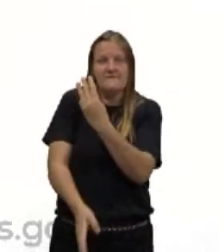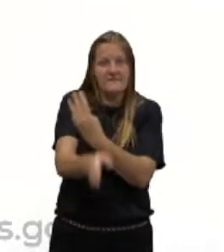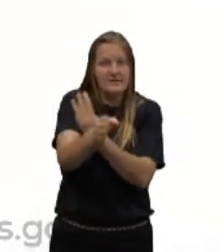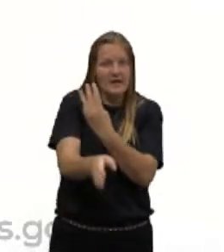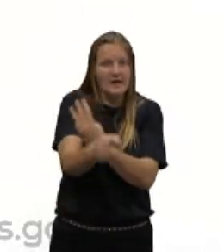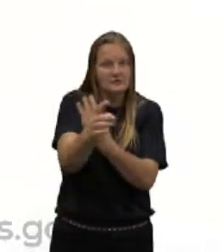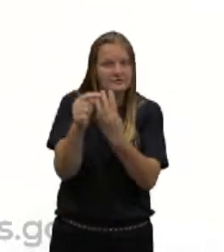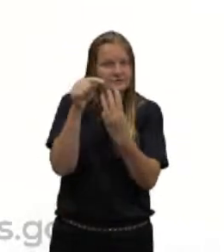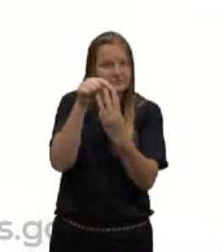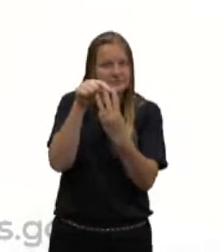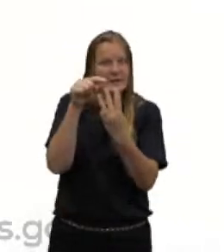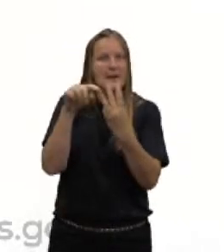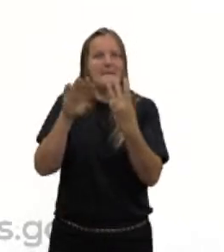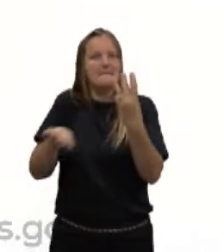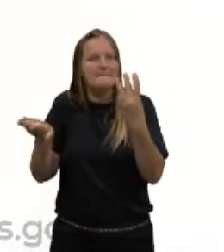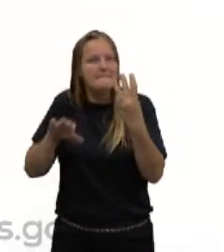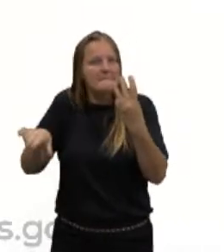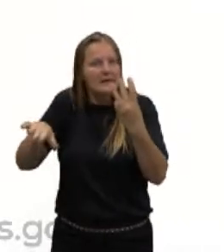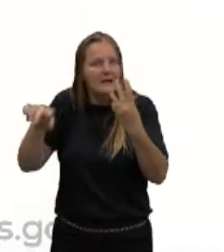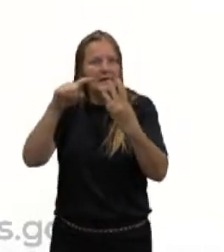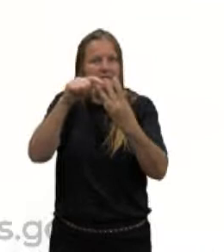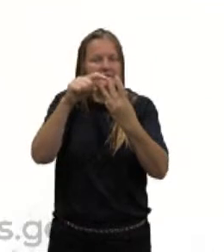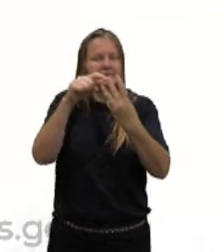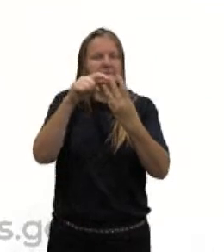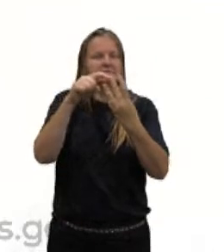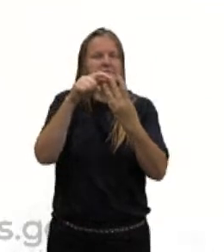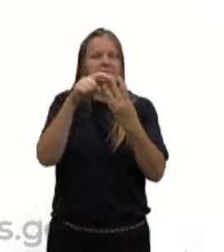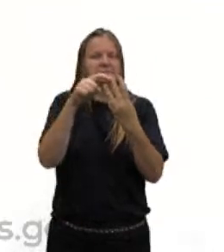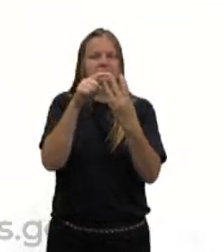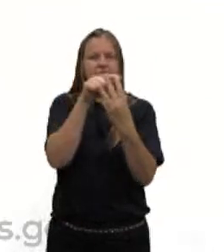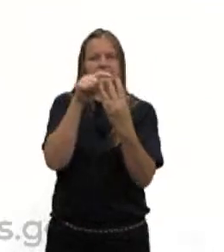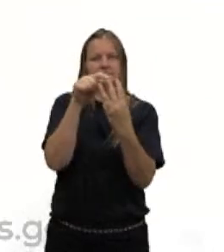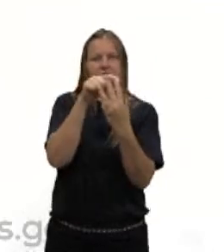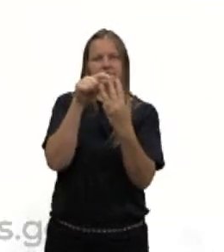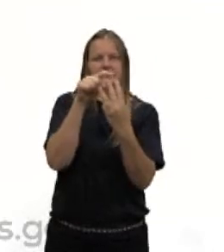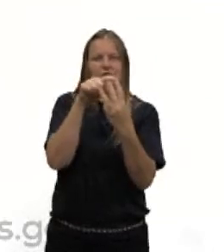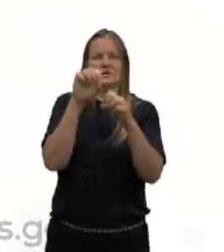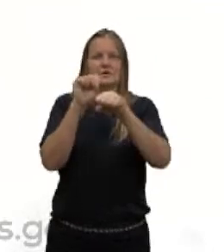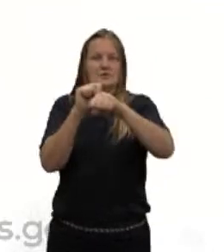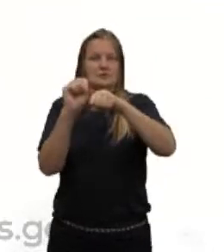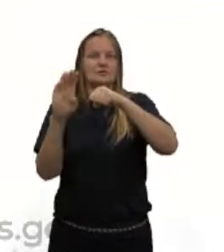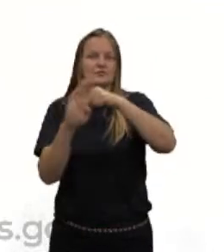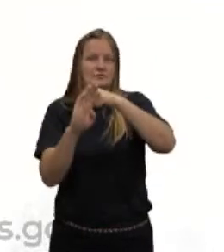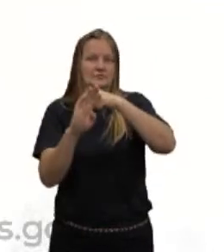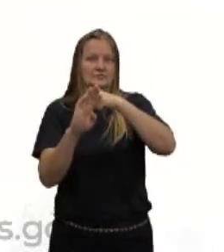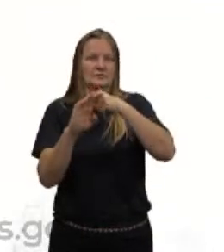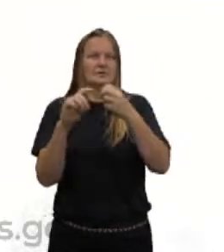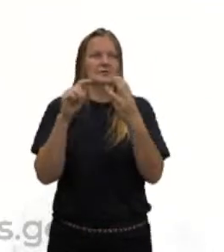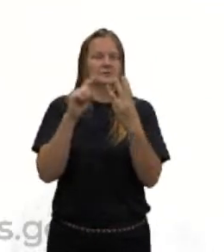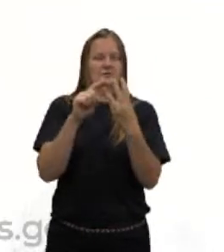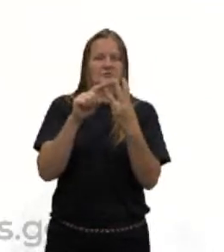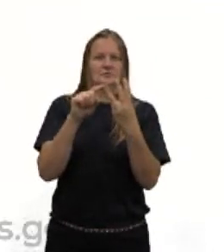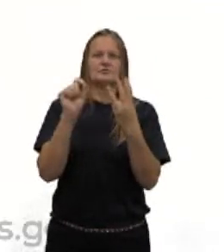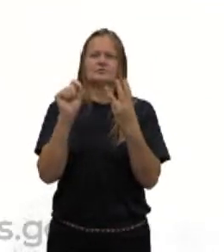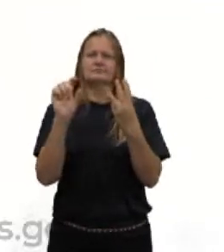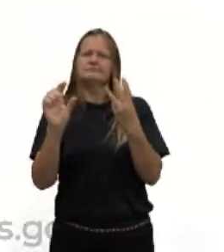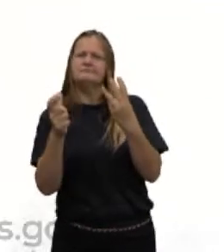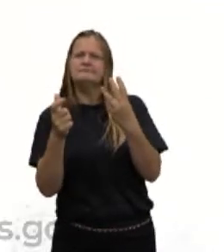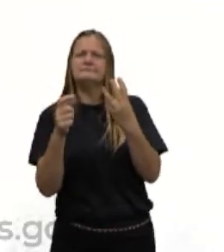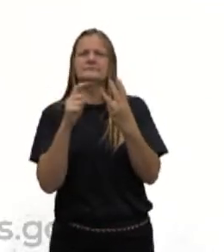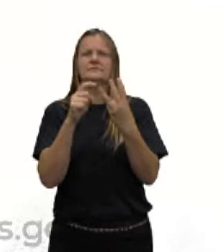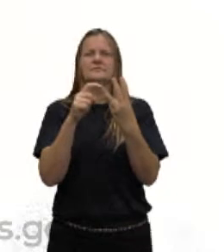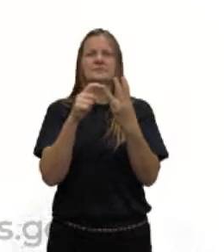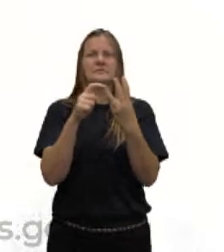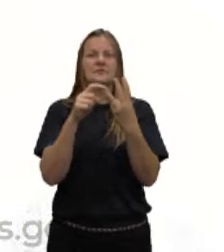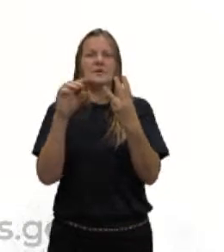Viagens, praia. Tá. Eu tenho dois substantivos. E, em vez de colocar um